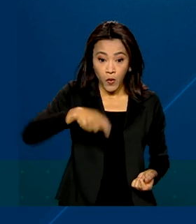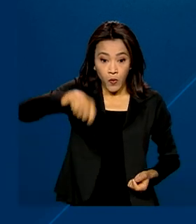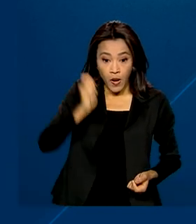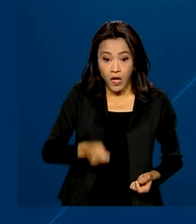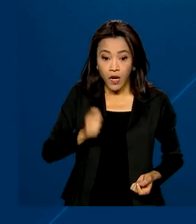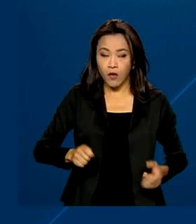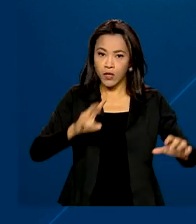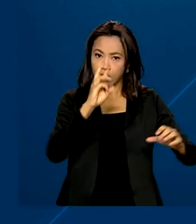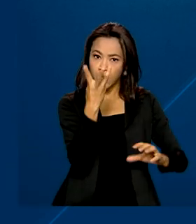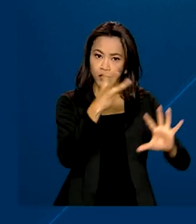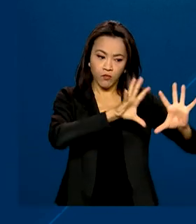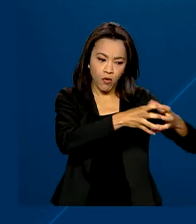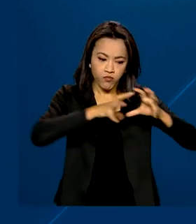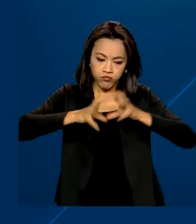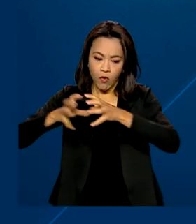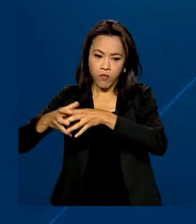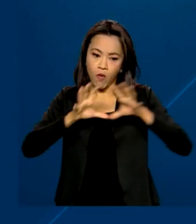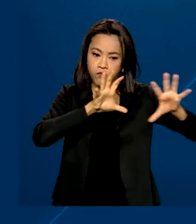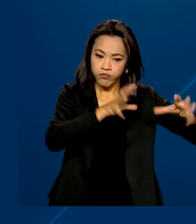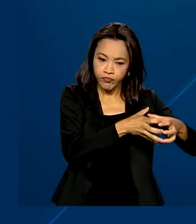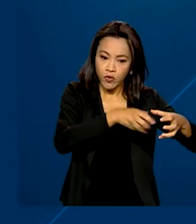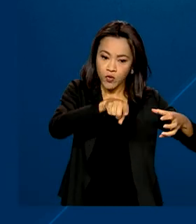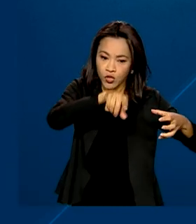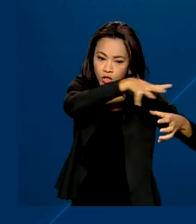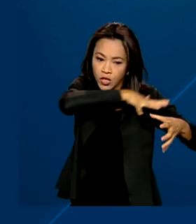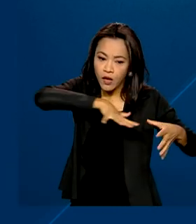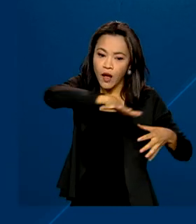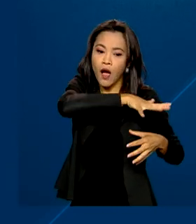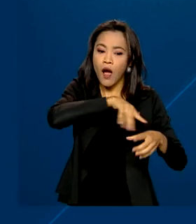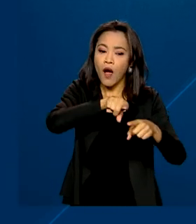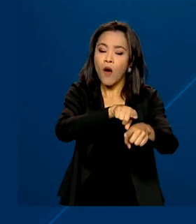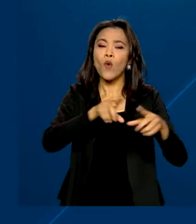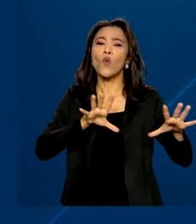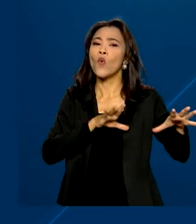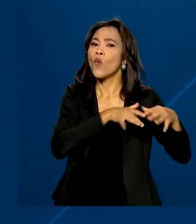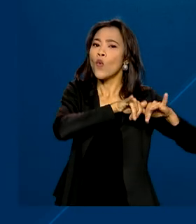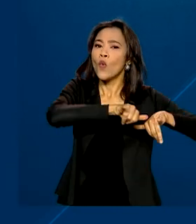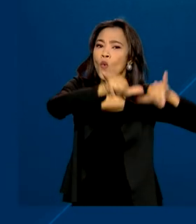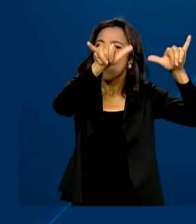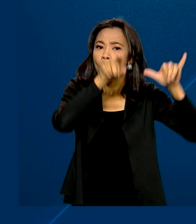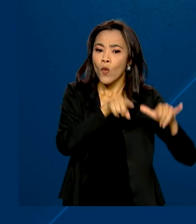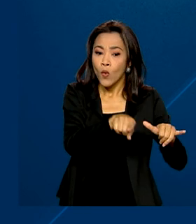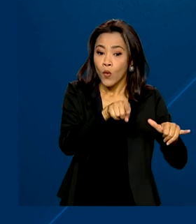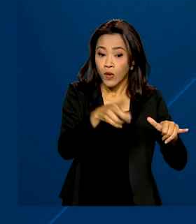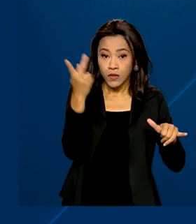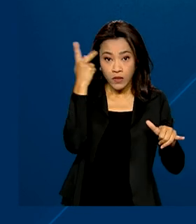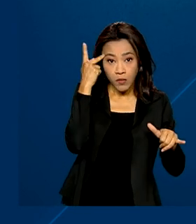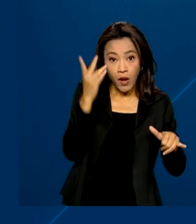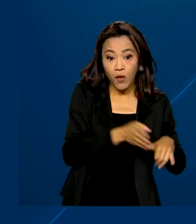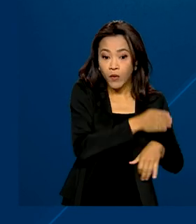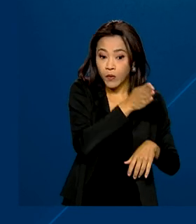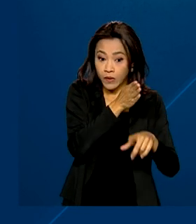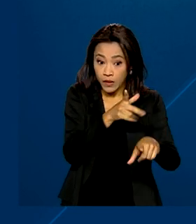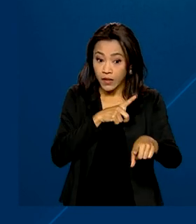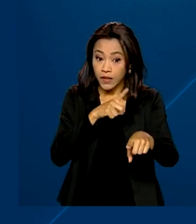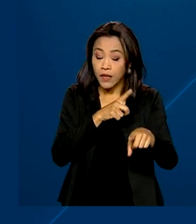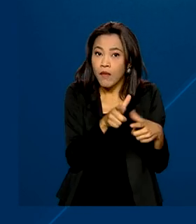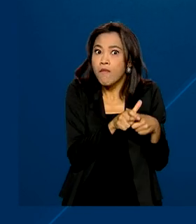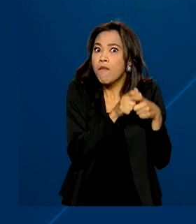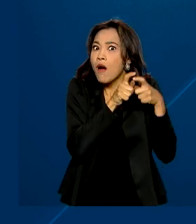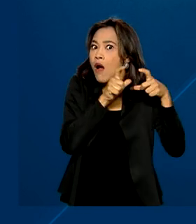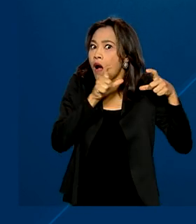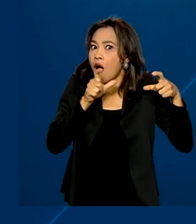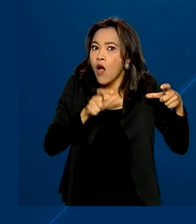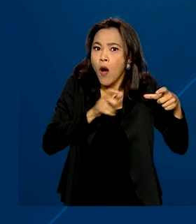agrupado em Três blocos um deles o da aviação geral formado pelos aeroportos de Campo de Marte em São Paulo que abriga a